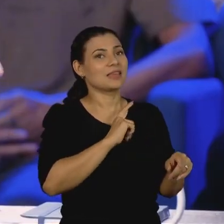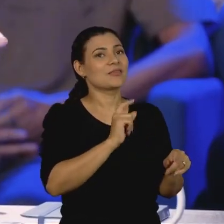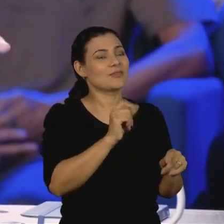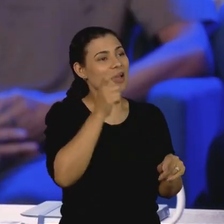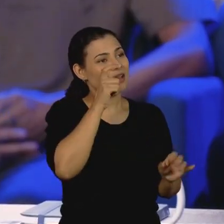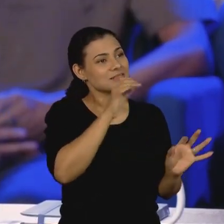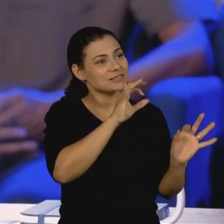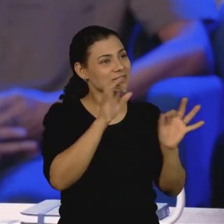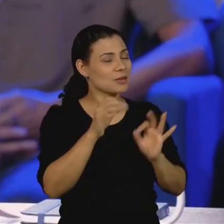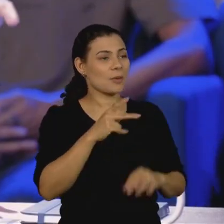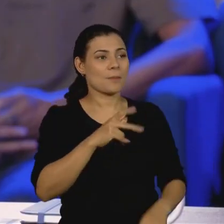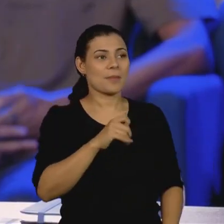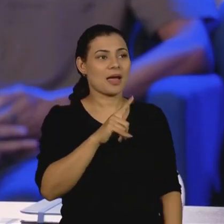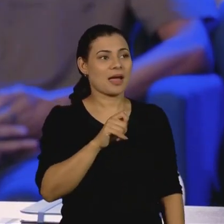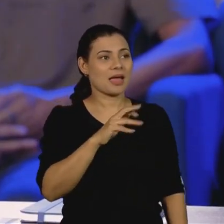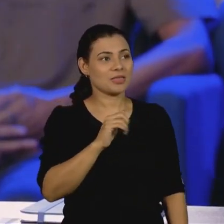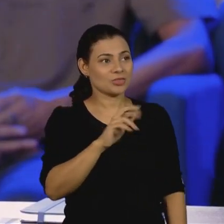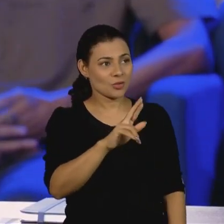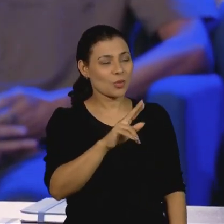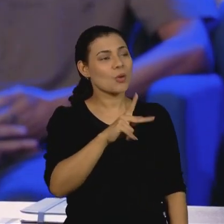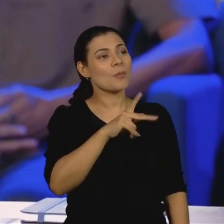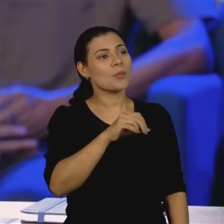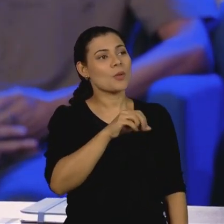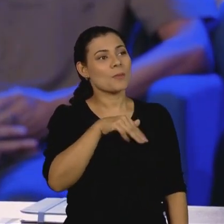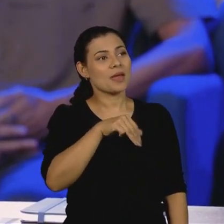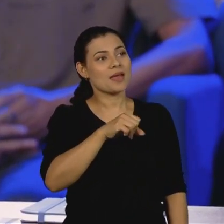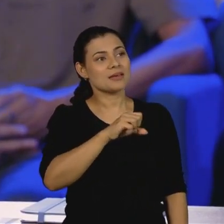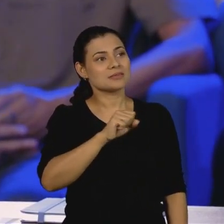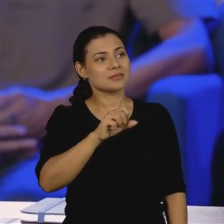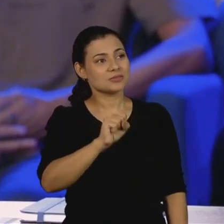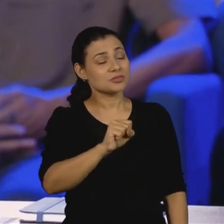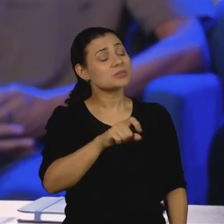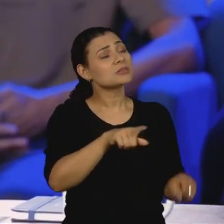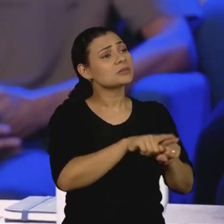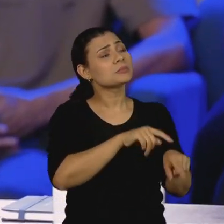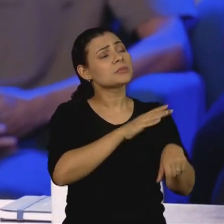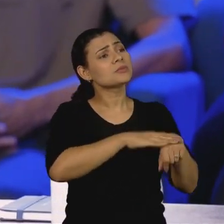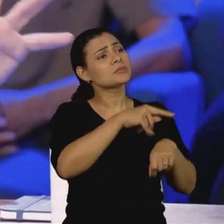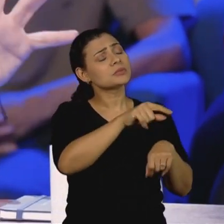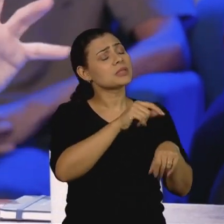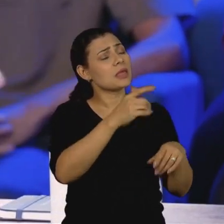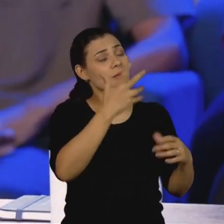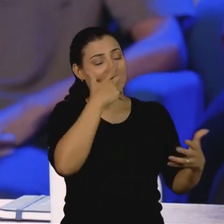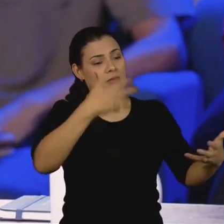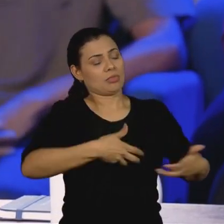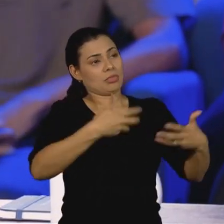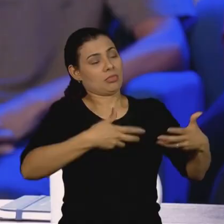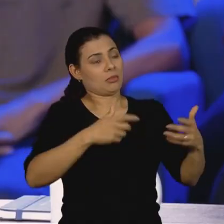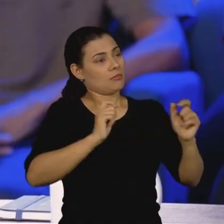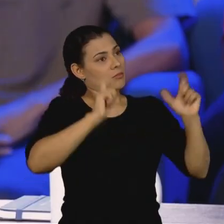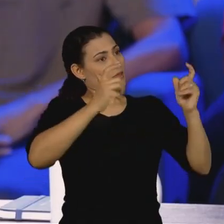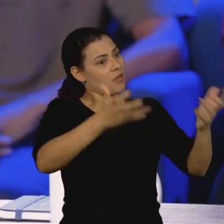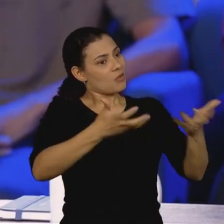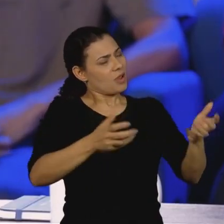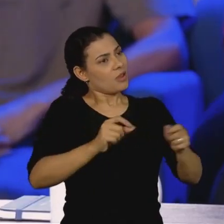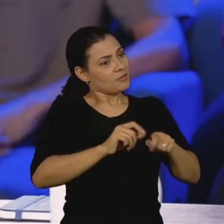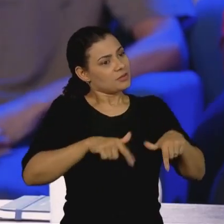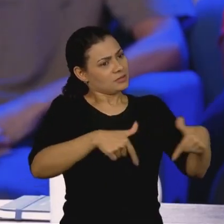foi quando você estava jovem ali e tal, isso foi um despertar, assim, é isso que eu quero fazer da minha vida?